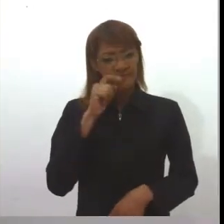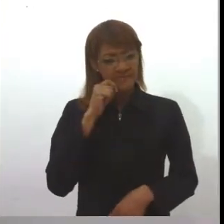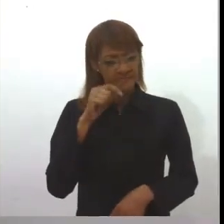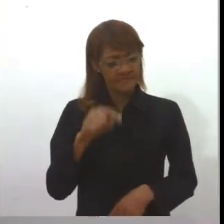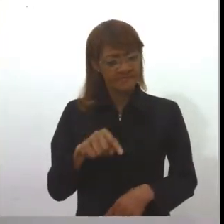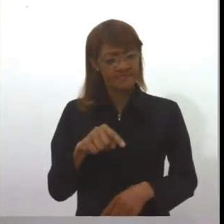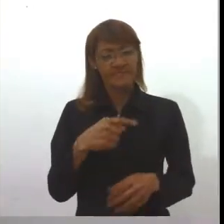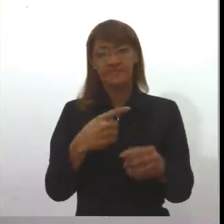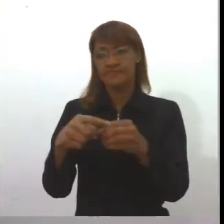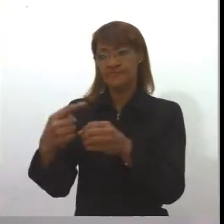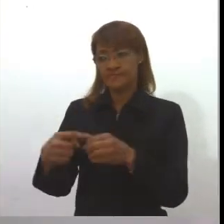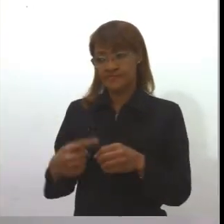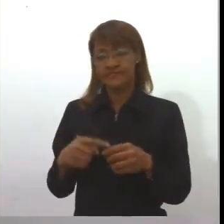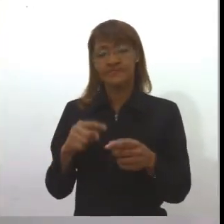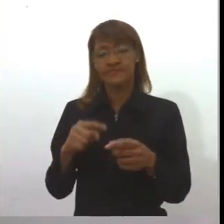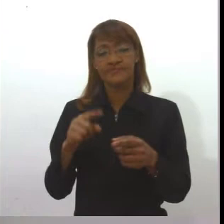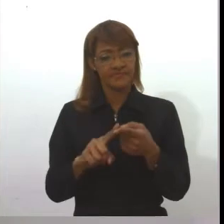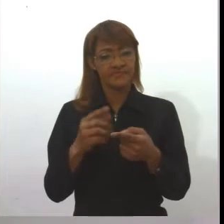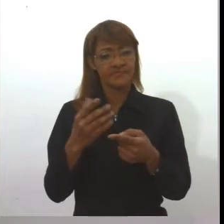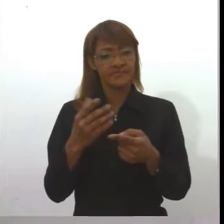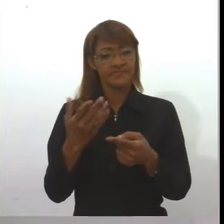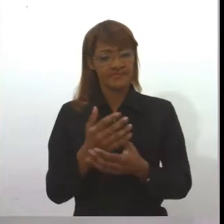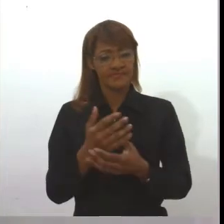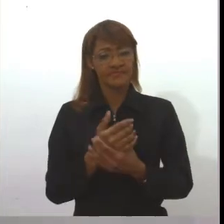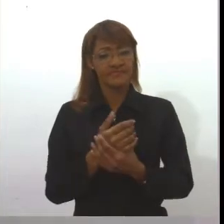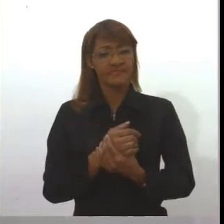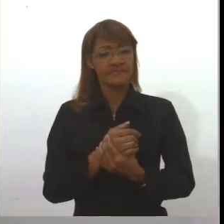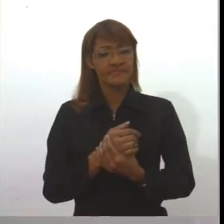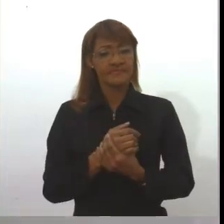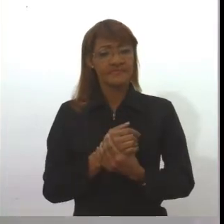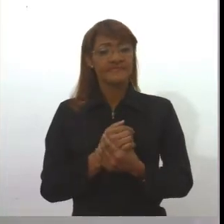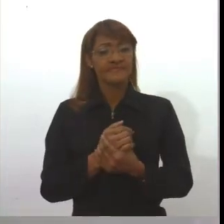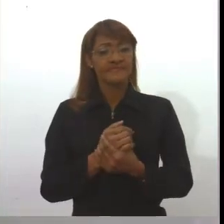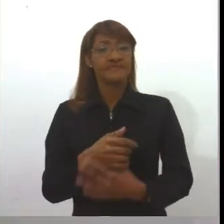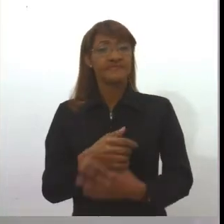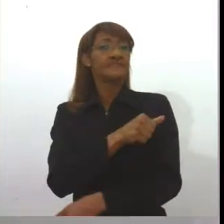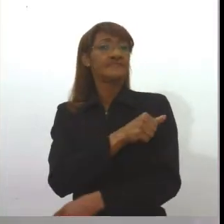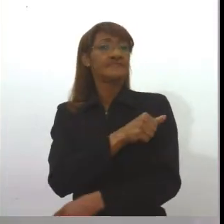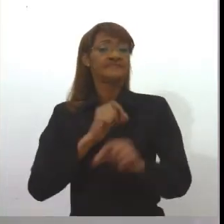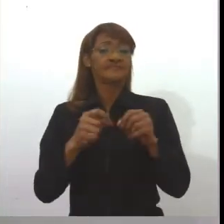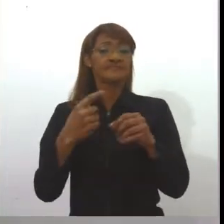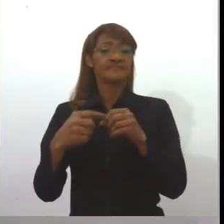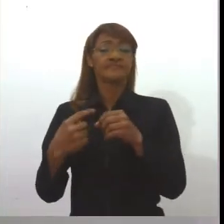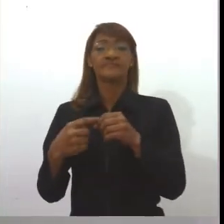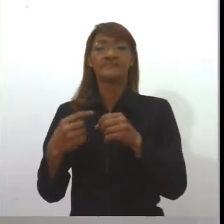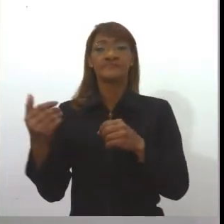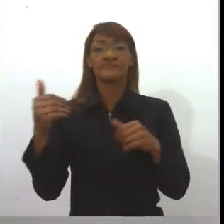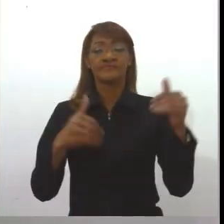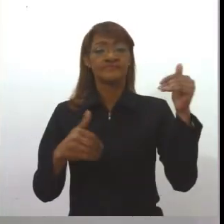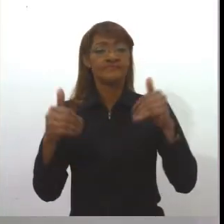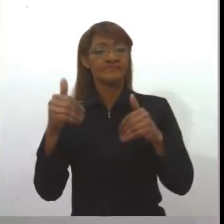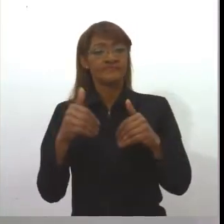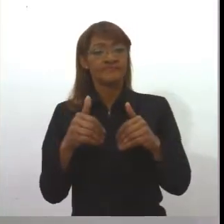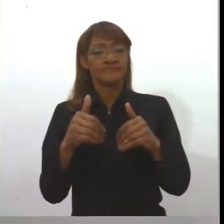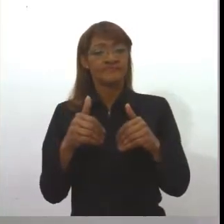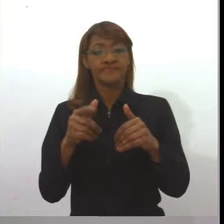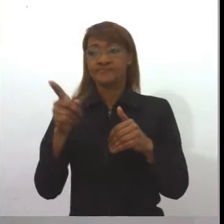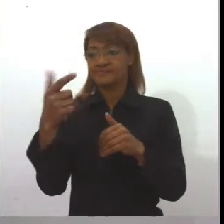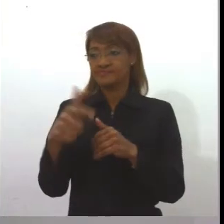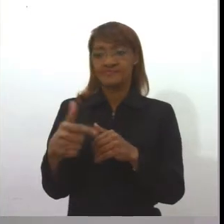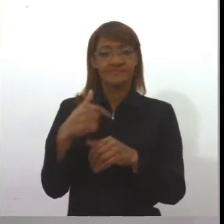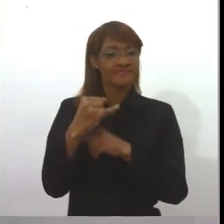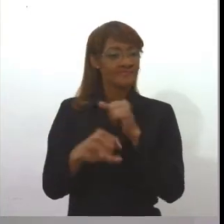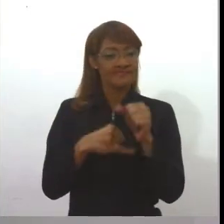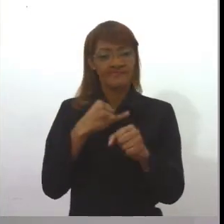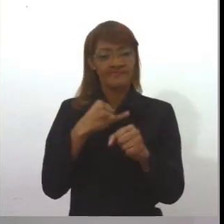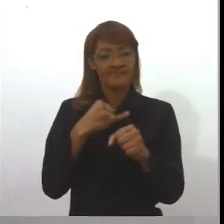interior. É uma grande alegria para a gente, inclusive, ter alunos da rede pública que estão vindo do interior, de locais que não têm acesso nem à internet,